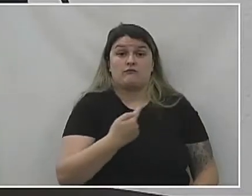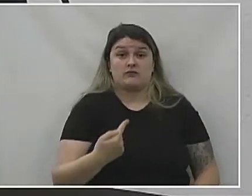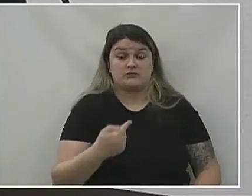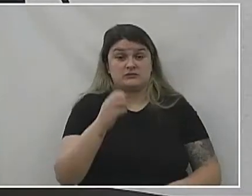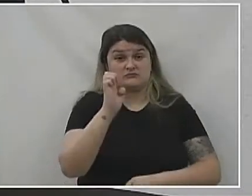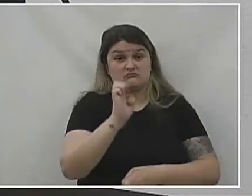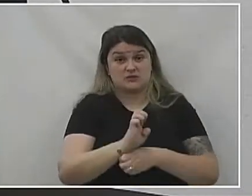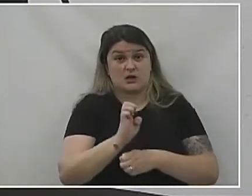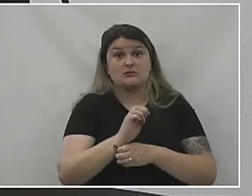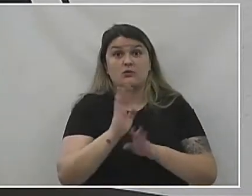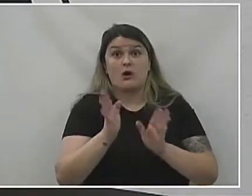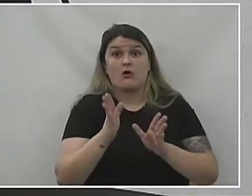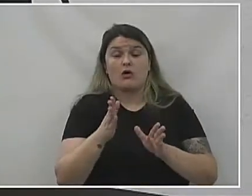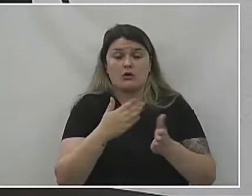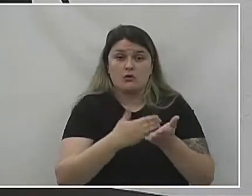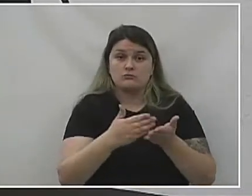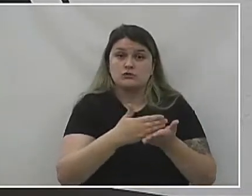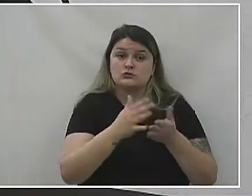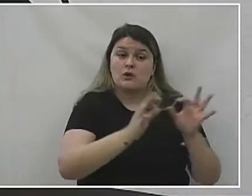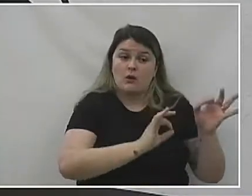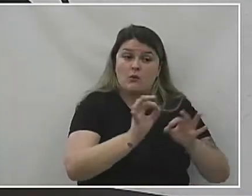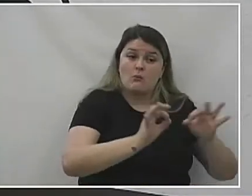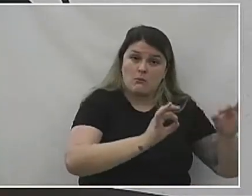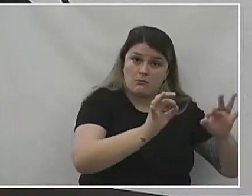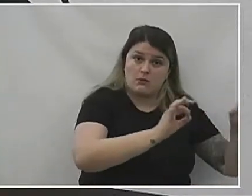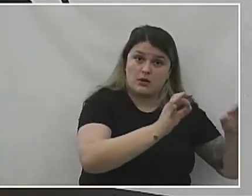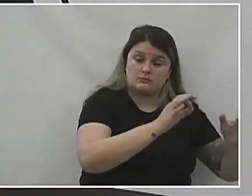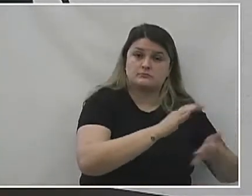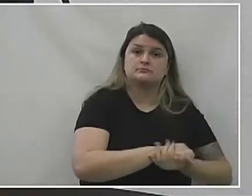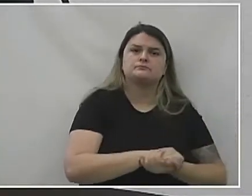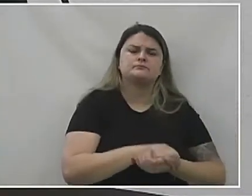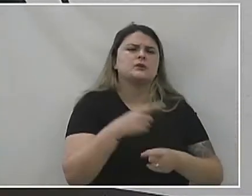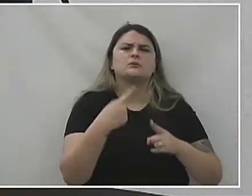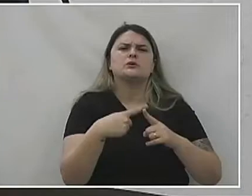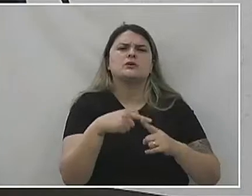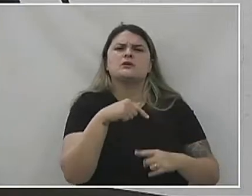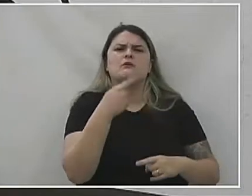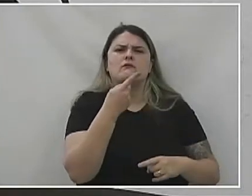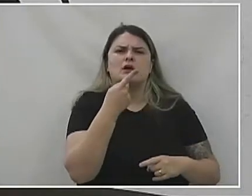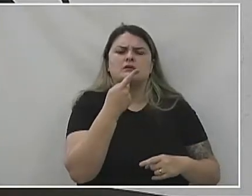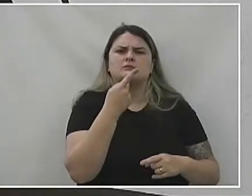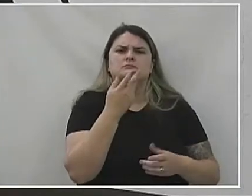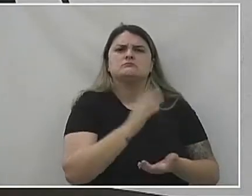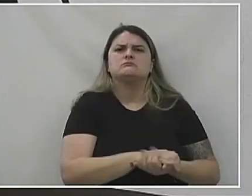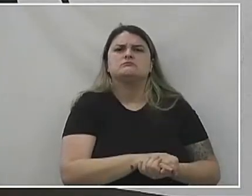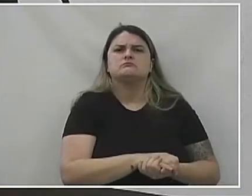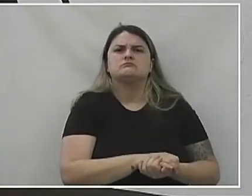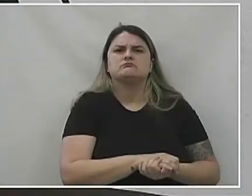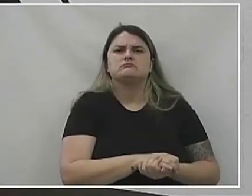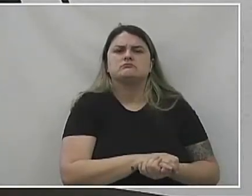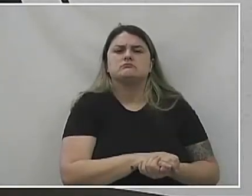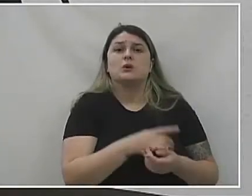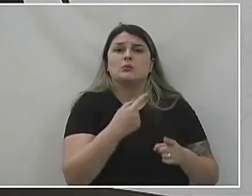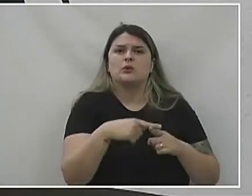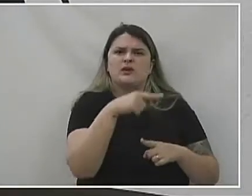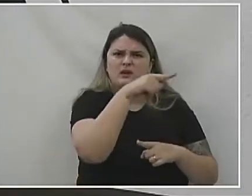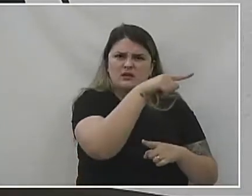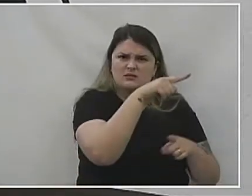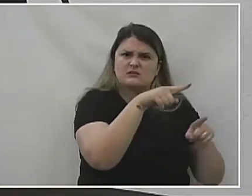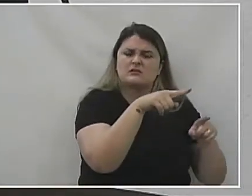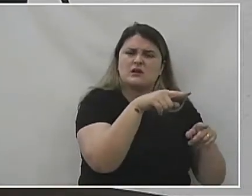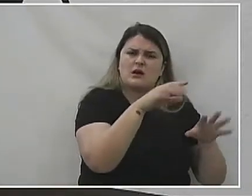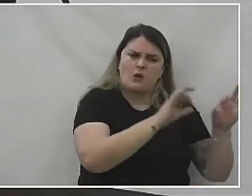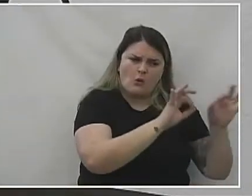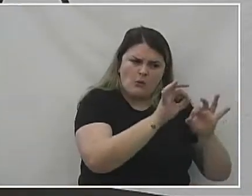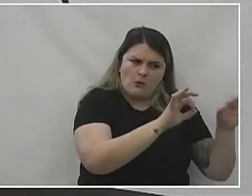está investindo e está recuperando aquele pavimentos E por que que eu falo não tem nada a ver a Palmas aqui tem porque essa obra também